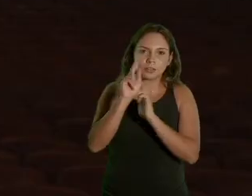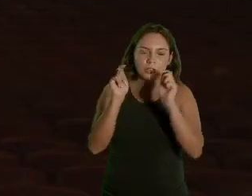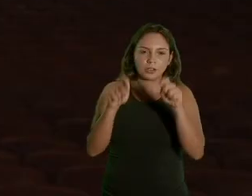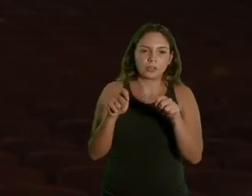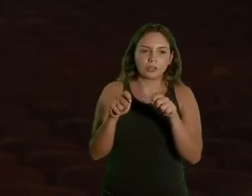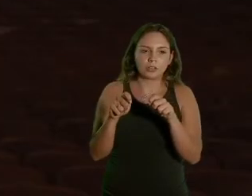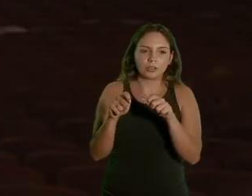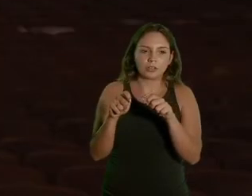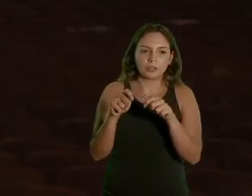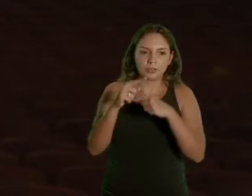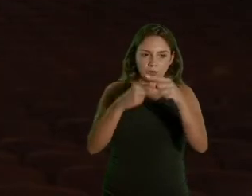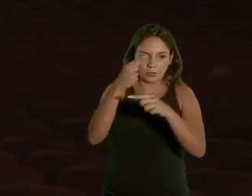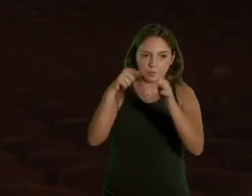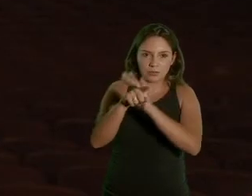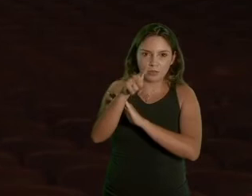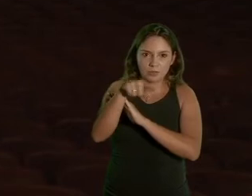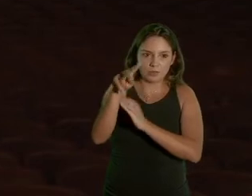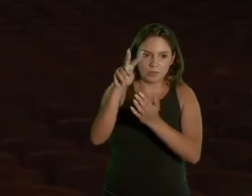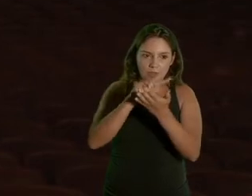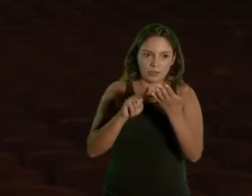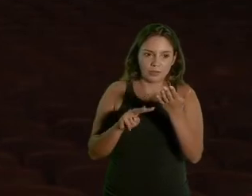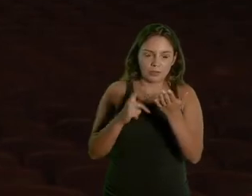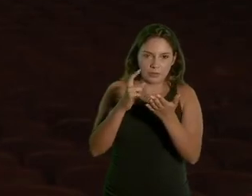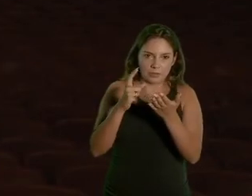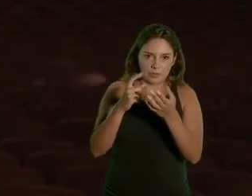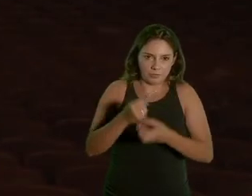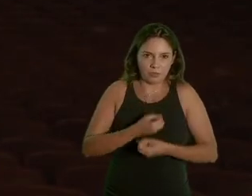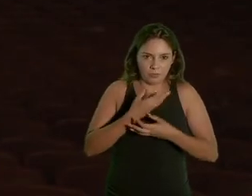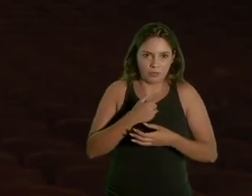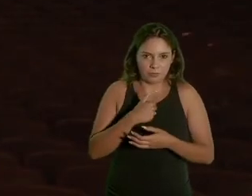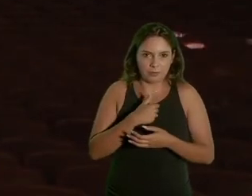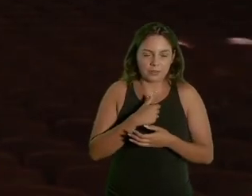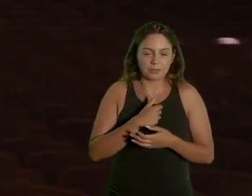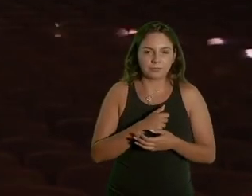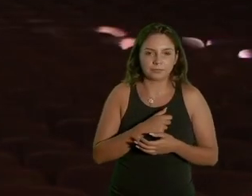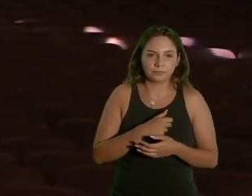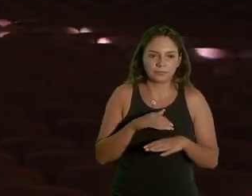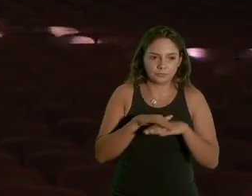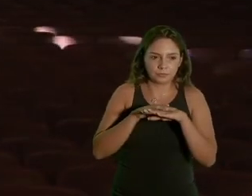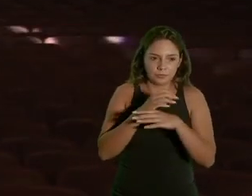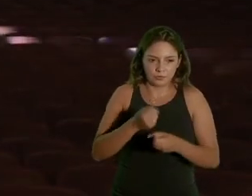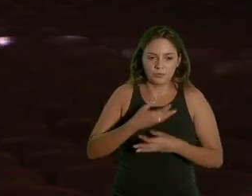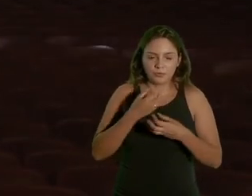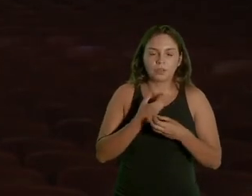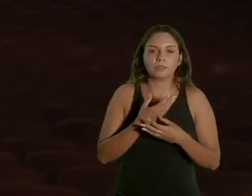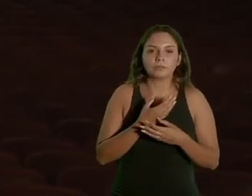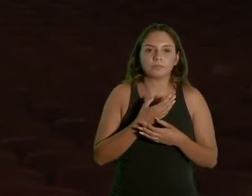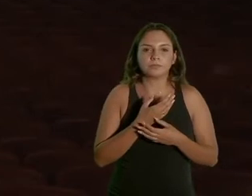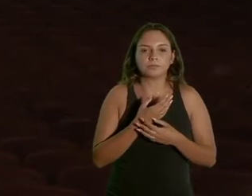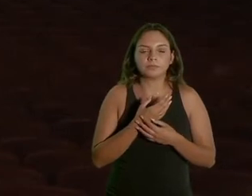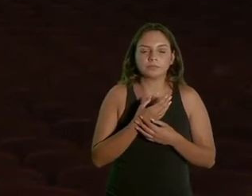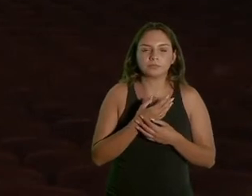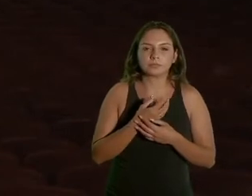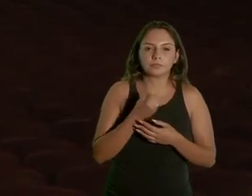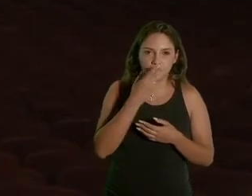possibilidade de, depois dessa pergunta, vocês lerem alguns poemas. É muito bom conversar com poetas. Mas, sobretudo,